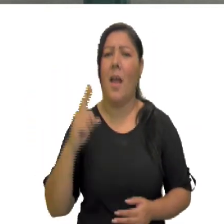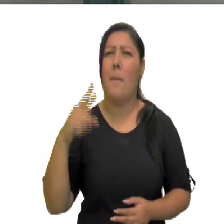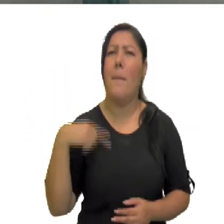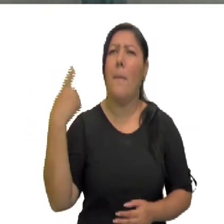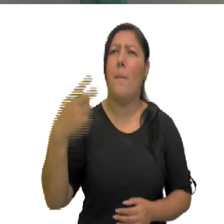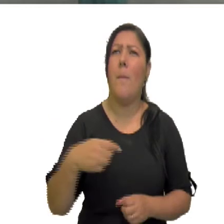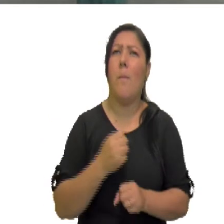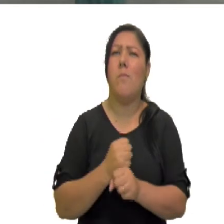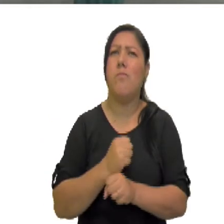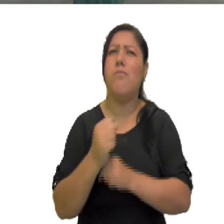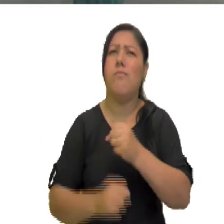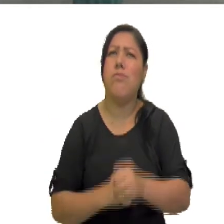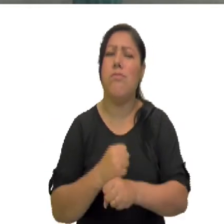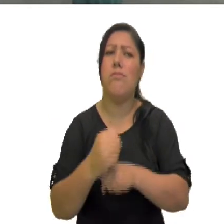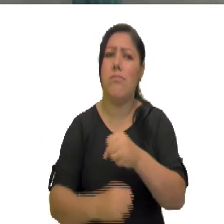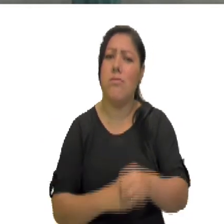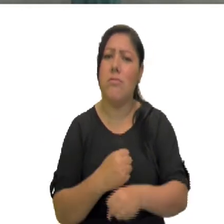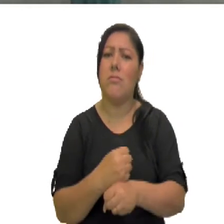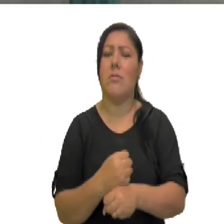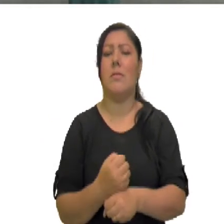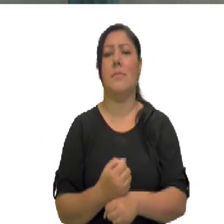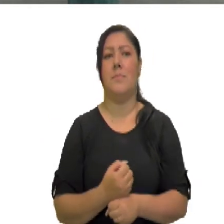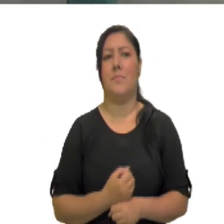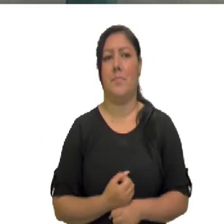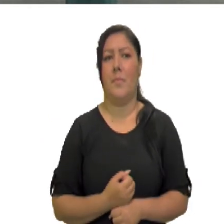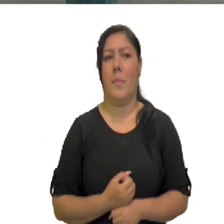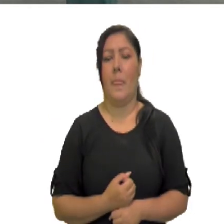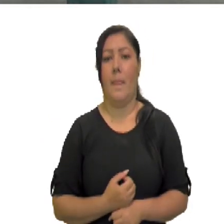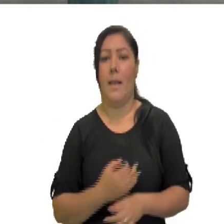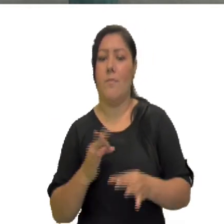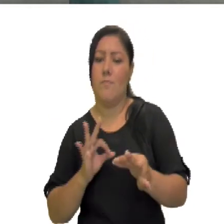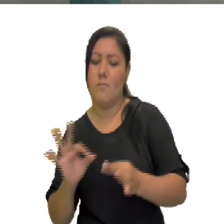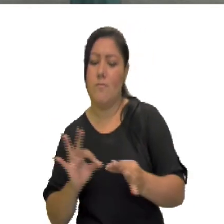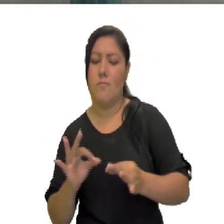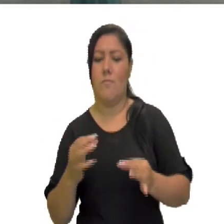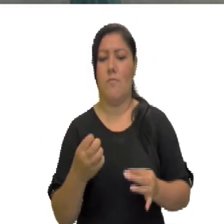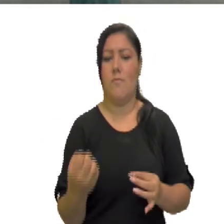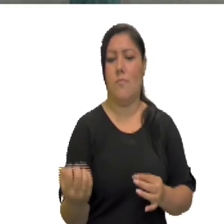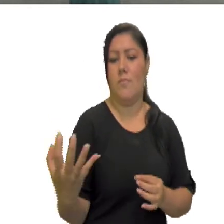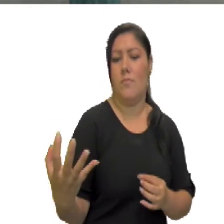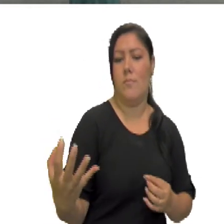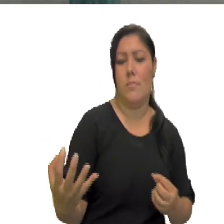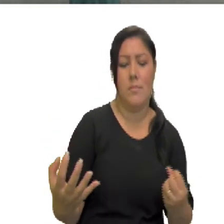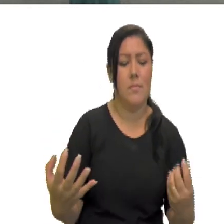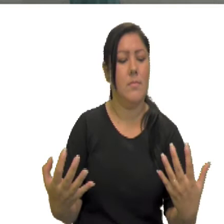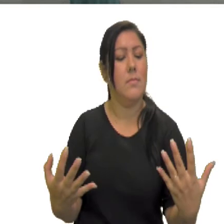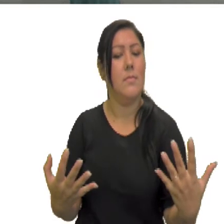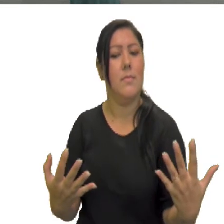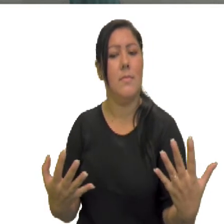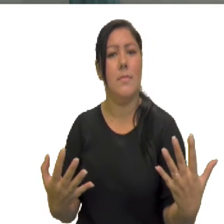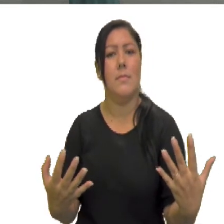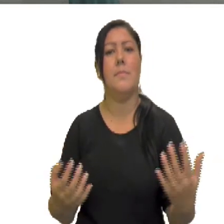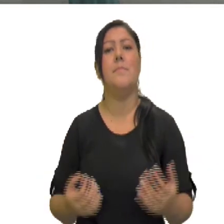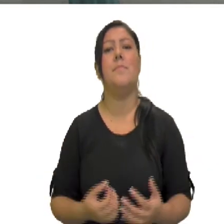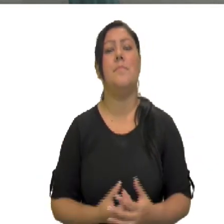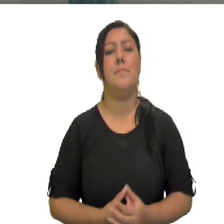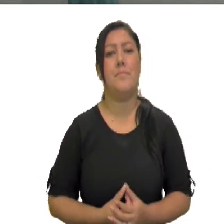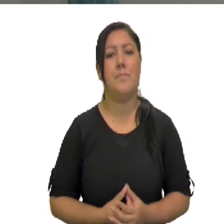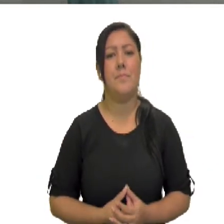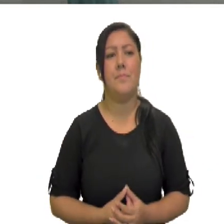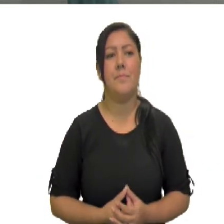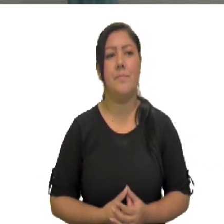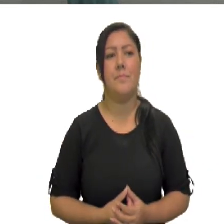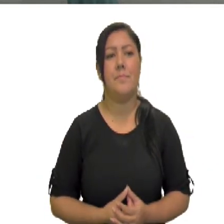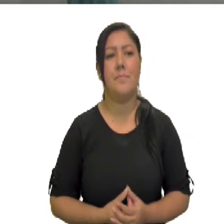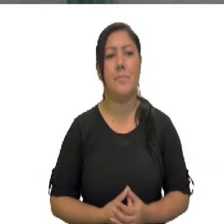partes, porque eles vão se organizando ao redor. Só que parte desses seres, como eles